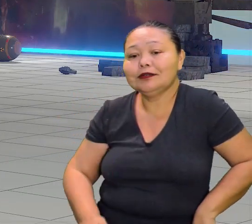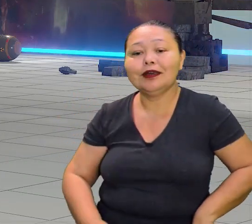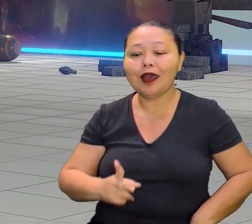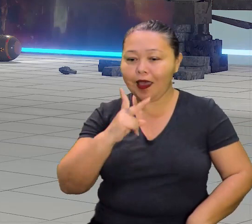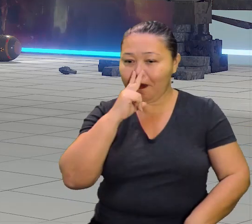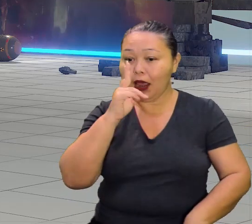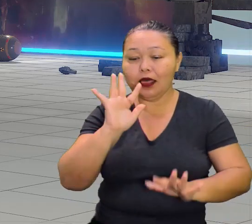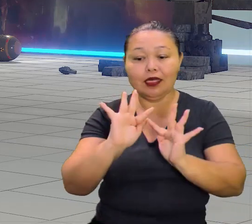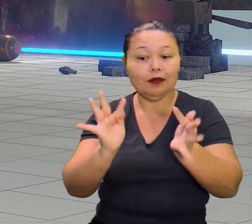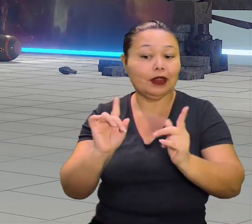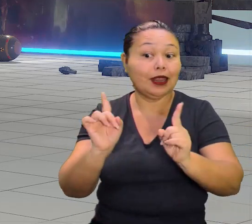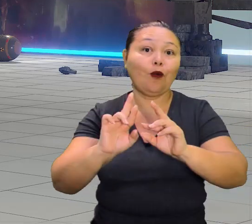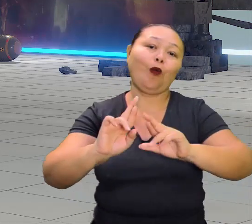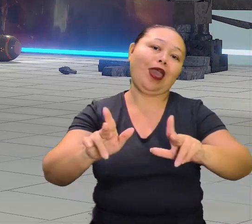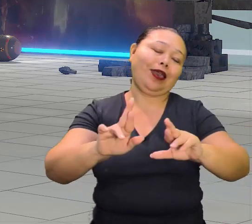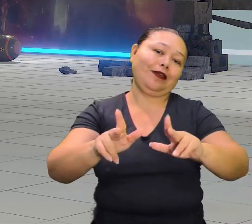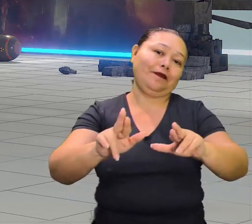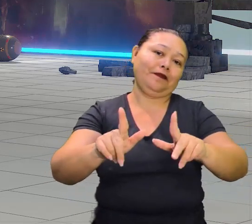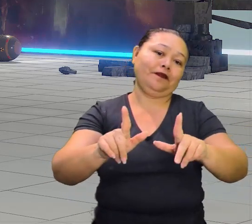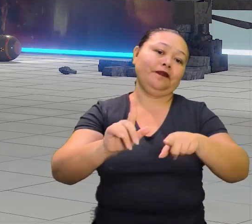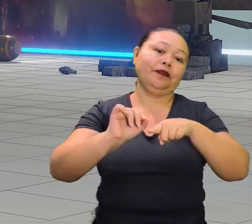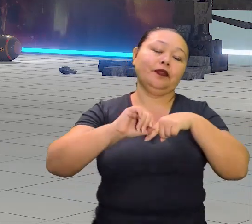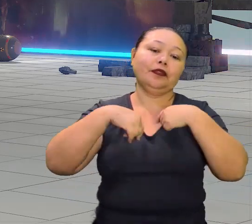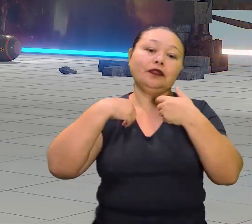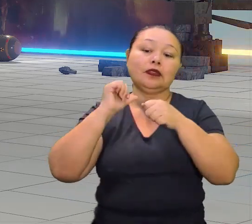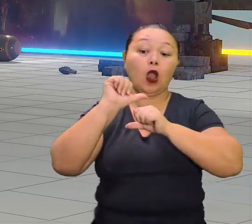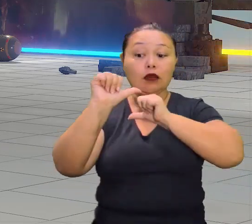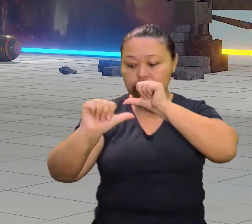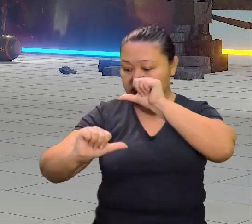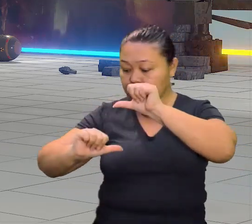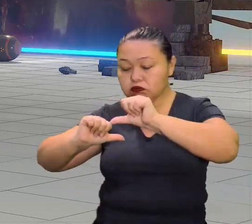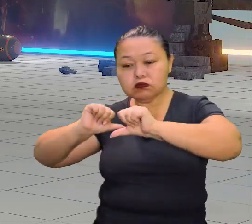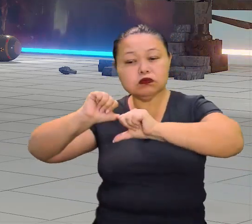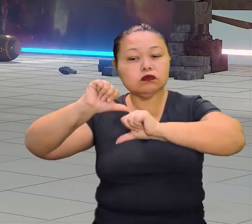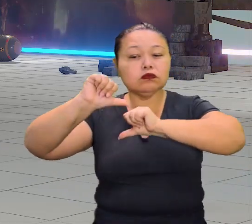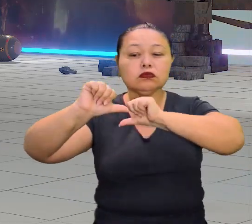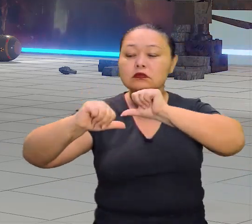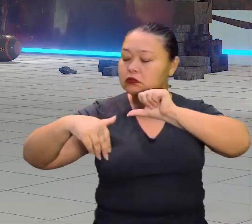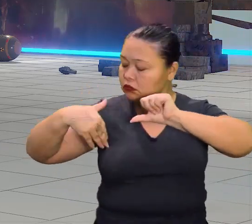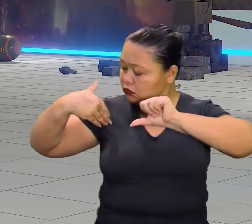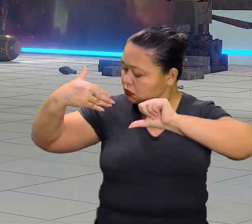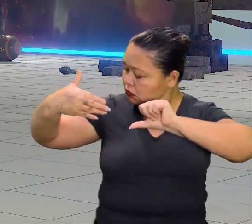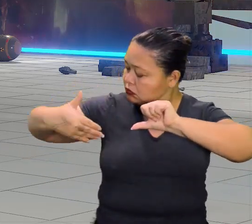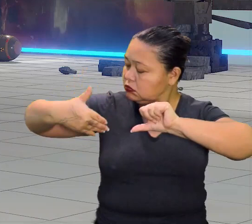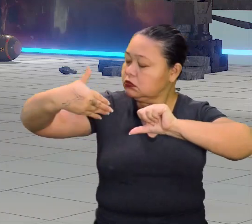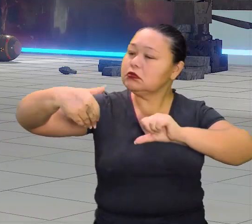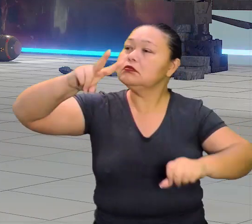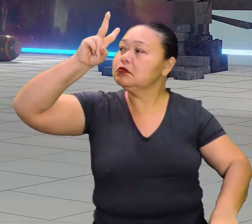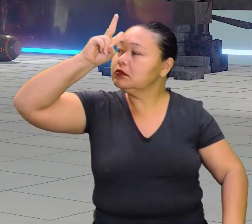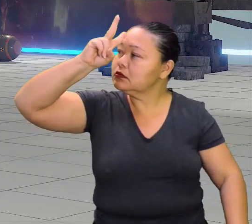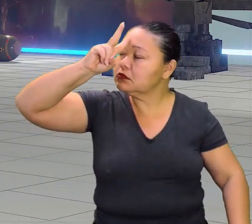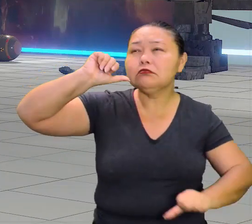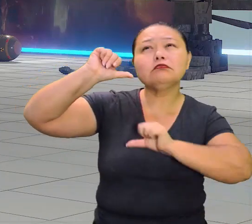Parece uma coisa simples, mas não é. As transformações que nós tivemos ao longo da